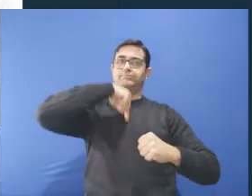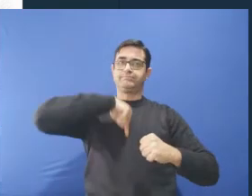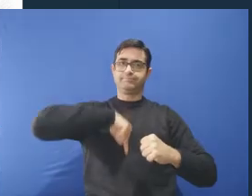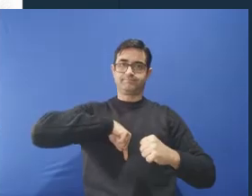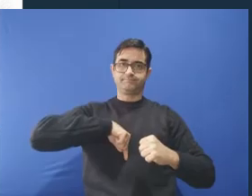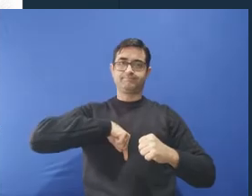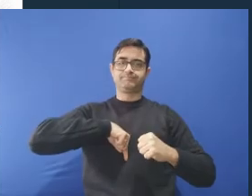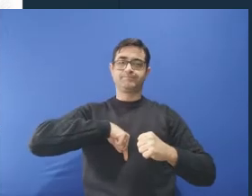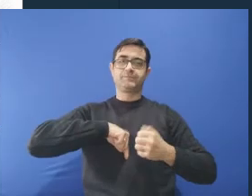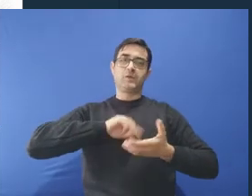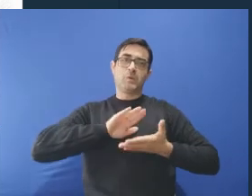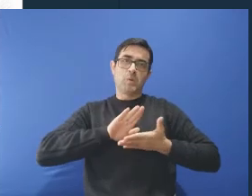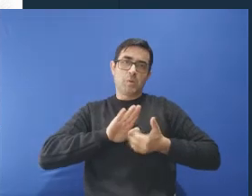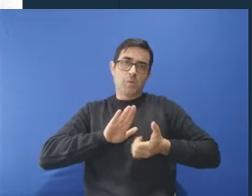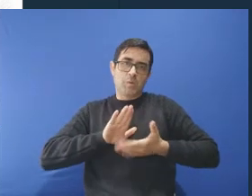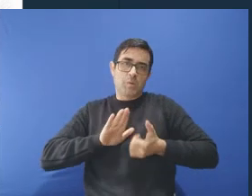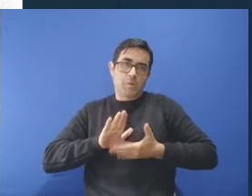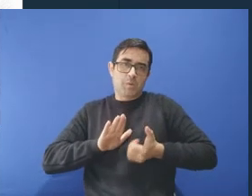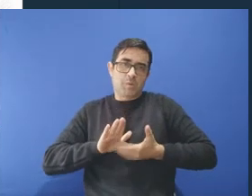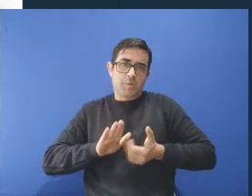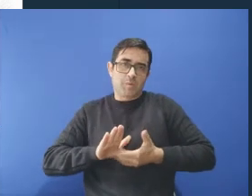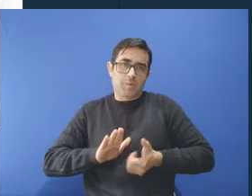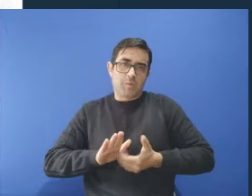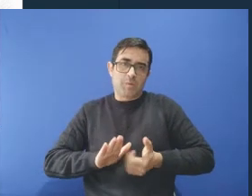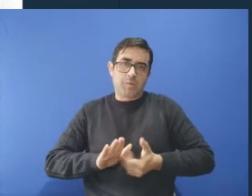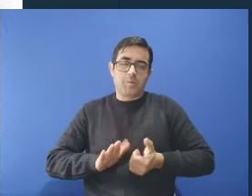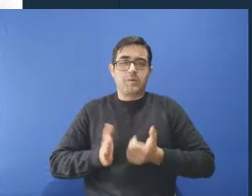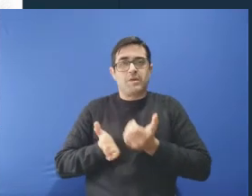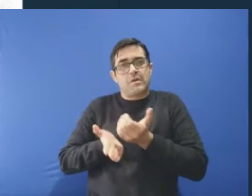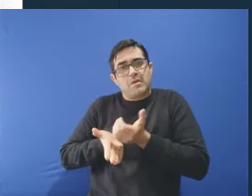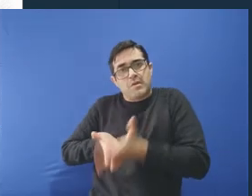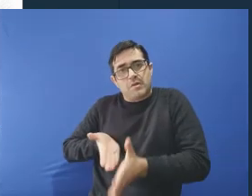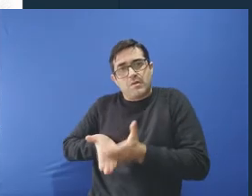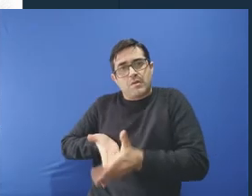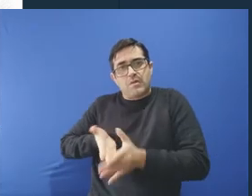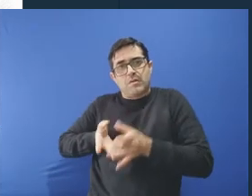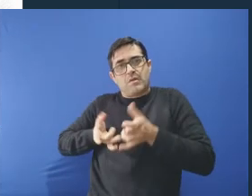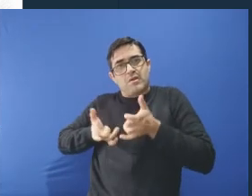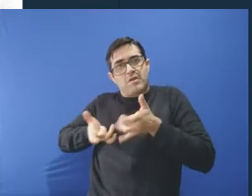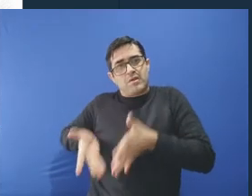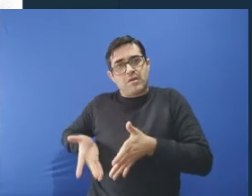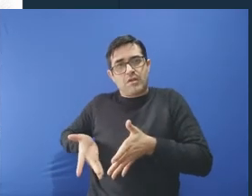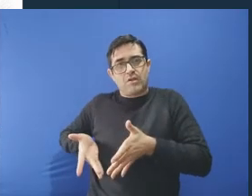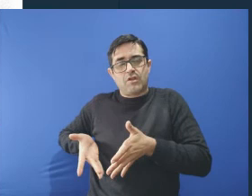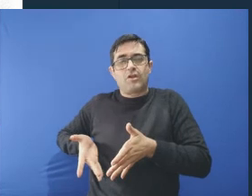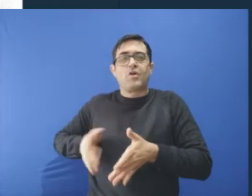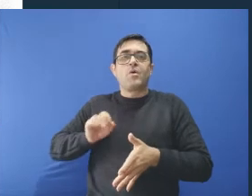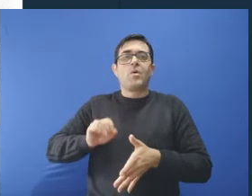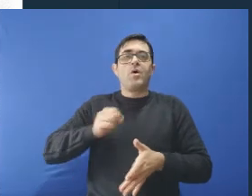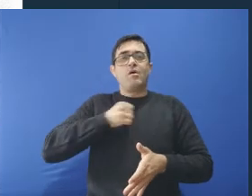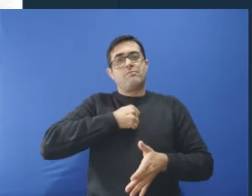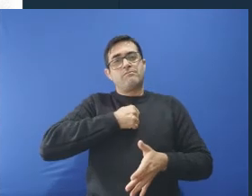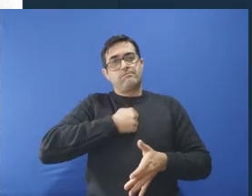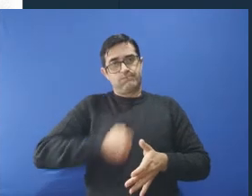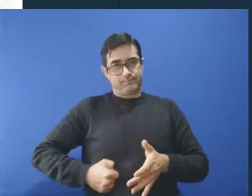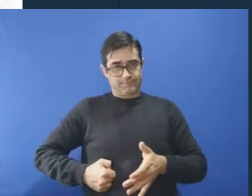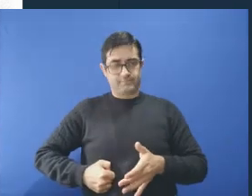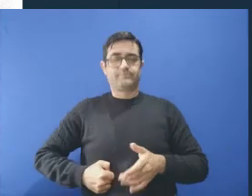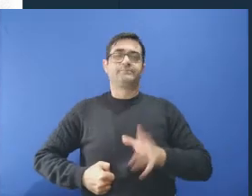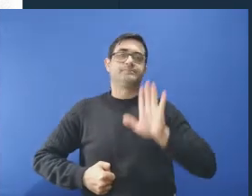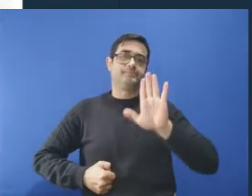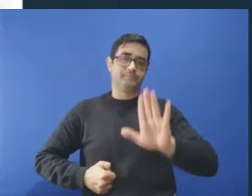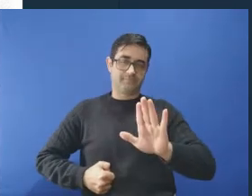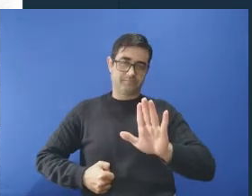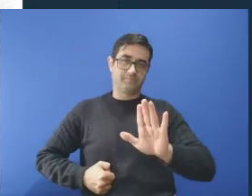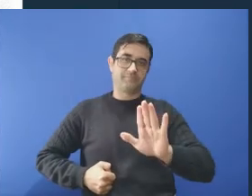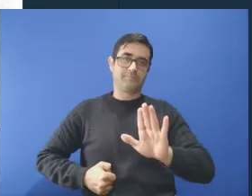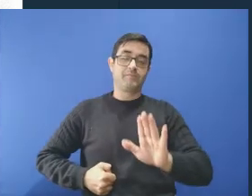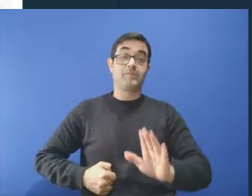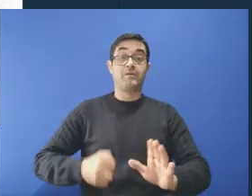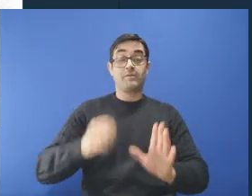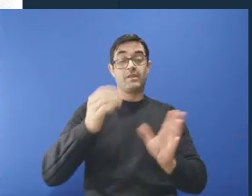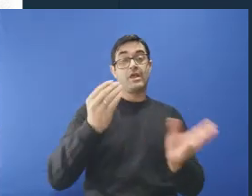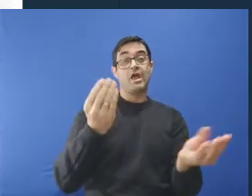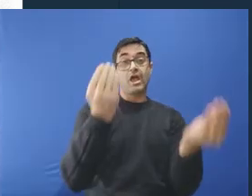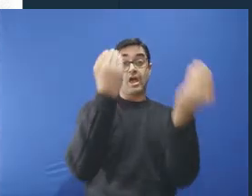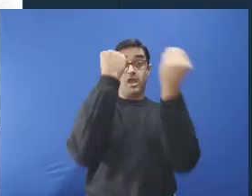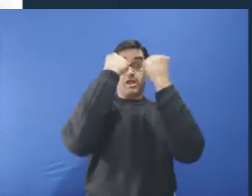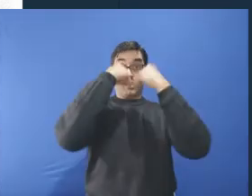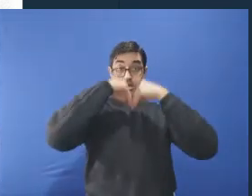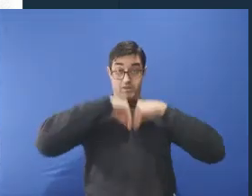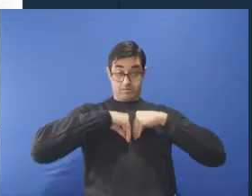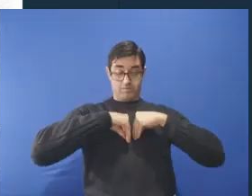Uma parte dessa energia que veio na forma de alimento vai ser realmente assimilada pelos herbívoros. Mesmo